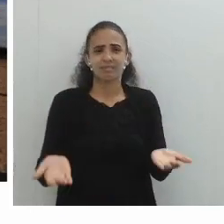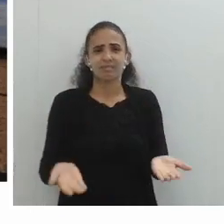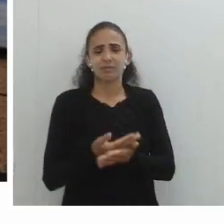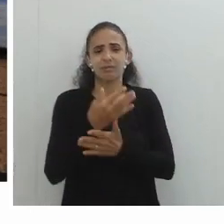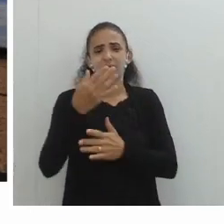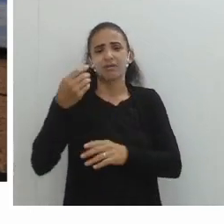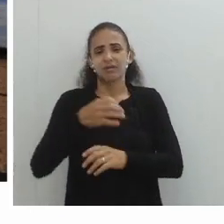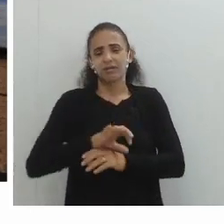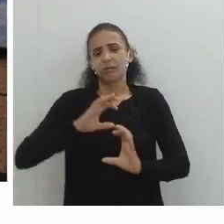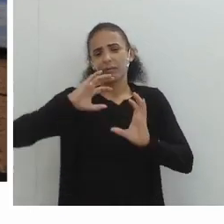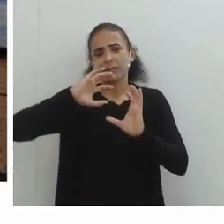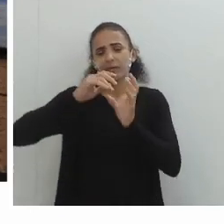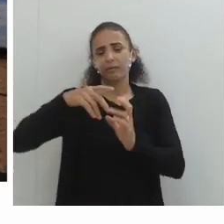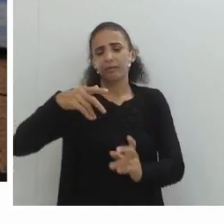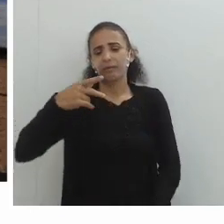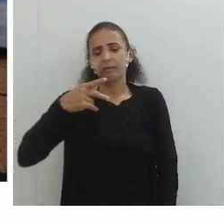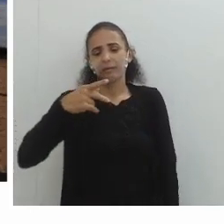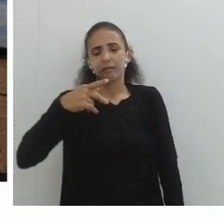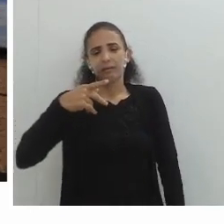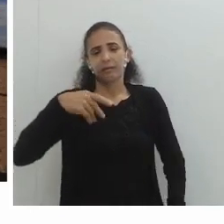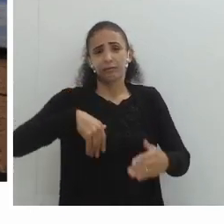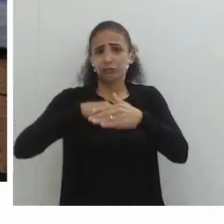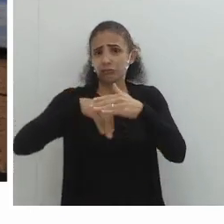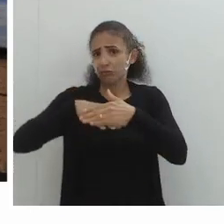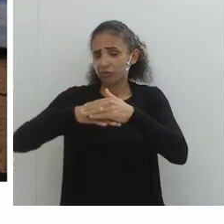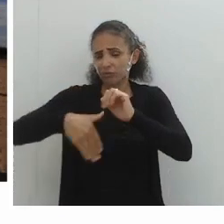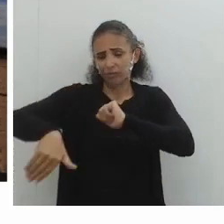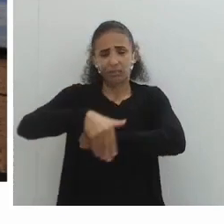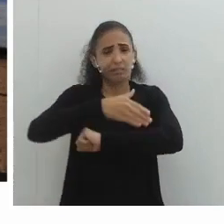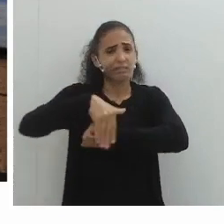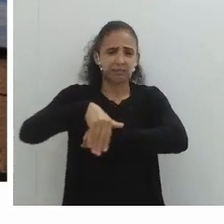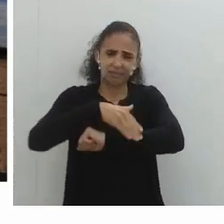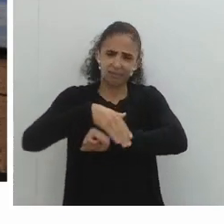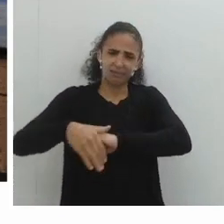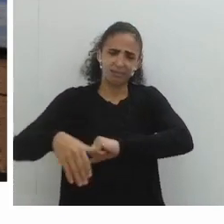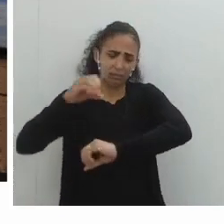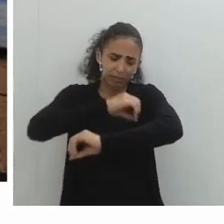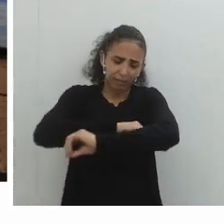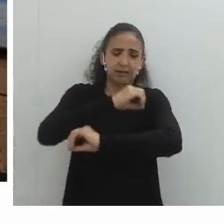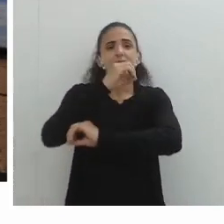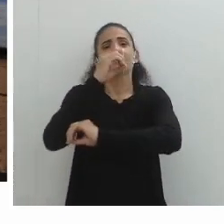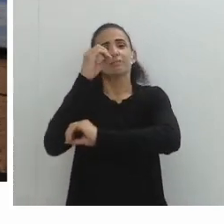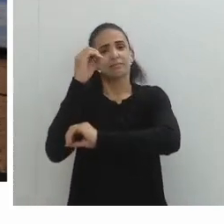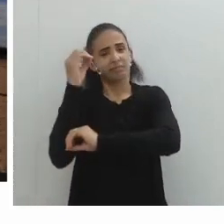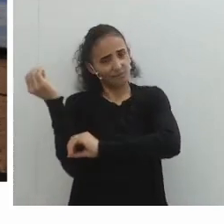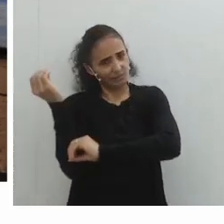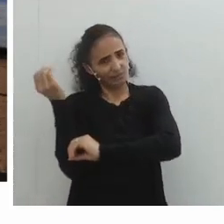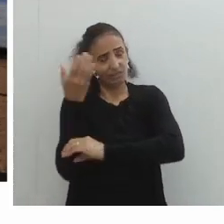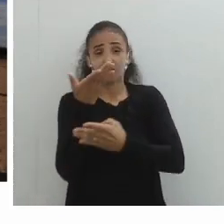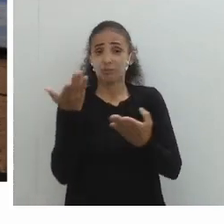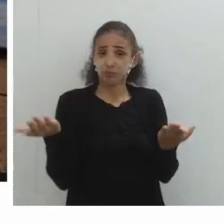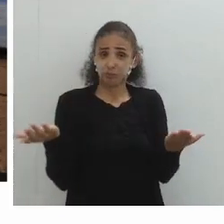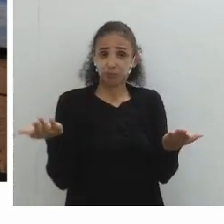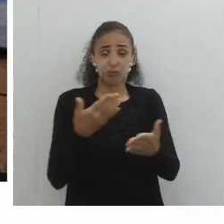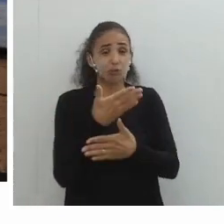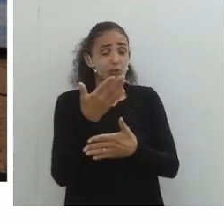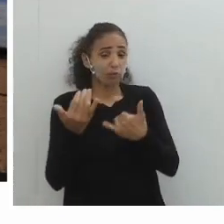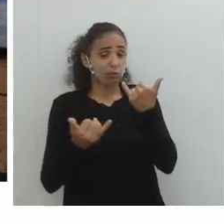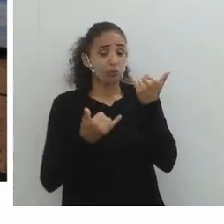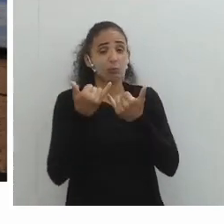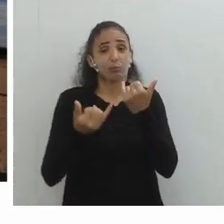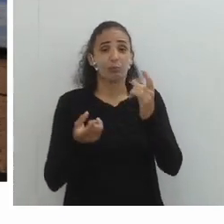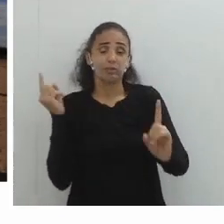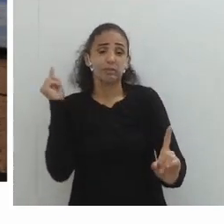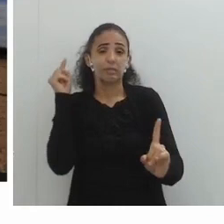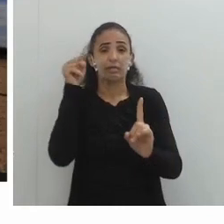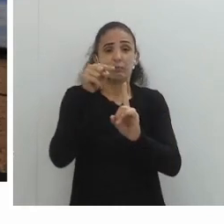pelada. E final de semana, final de tarde, ou de manhãzinha, né? Os jogos têm objetivos